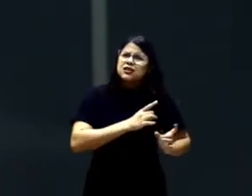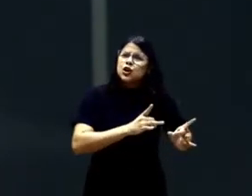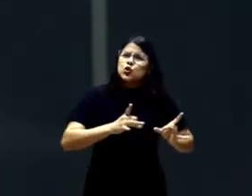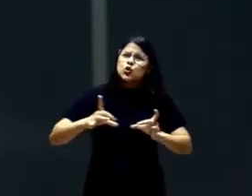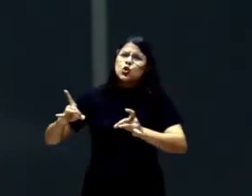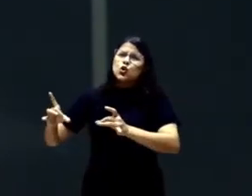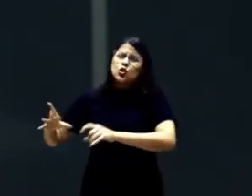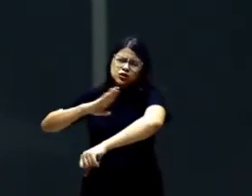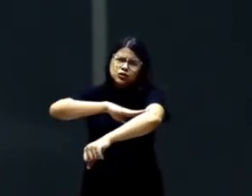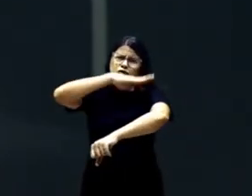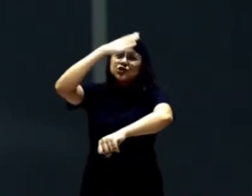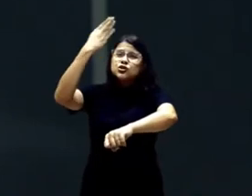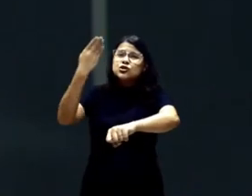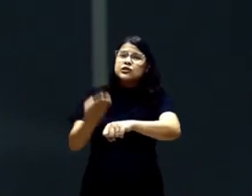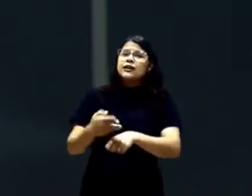Comece reconhecendo,